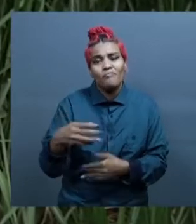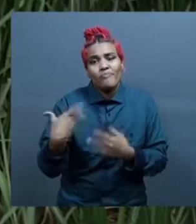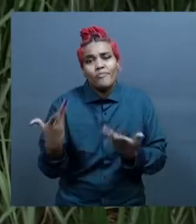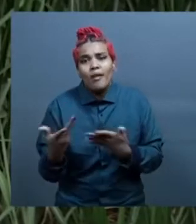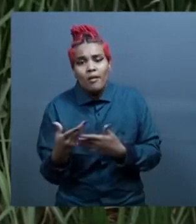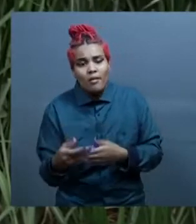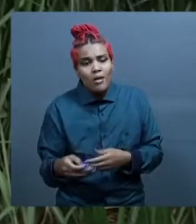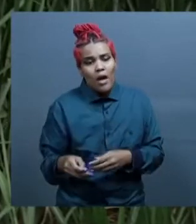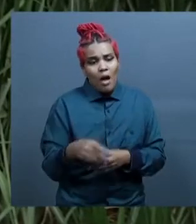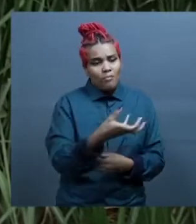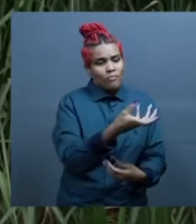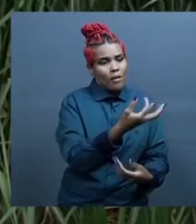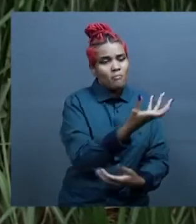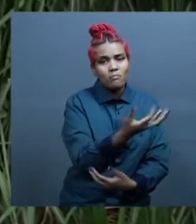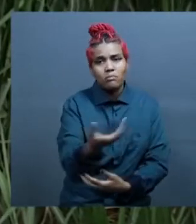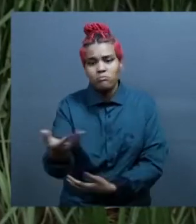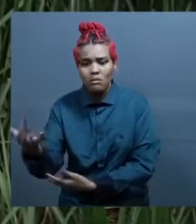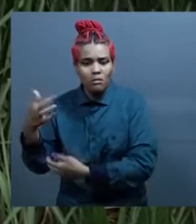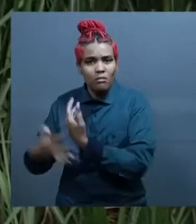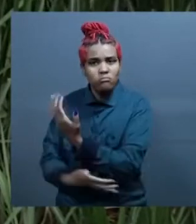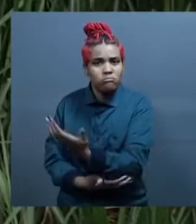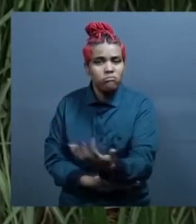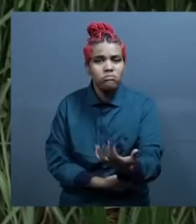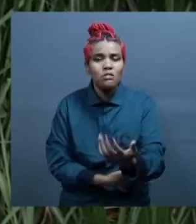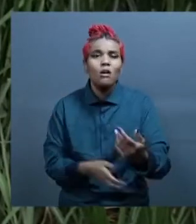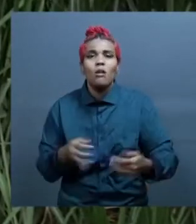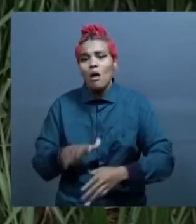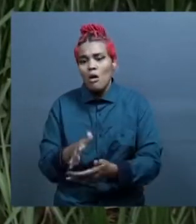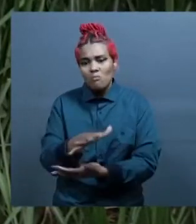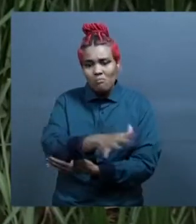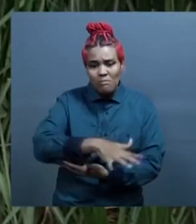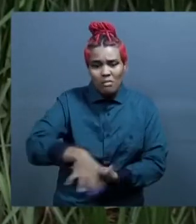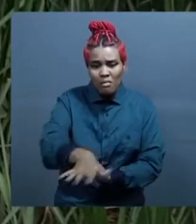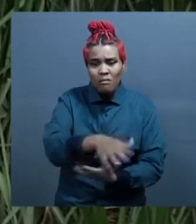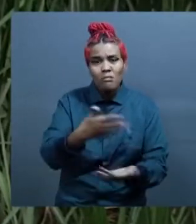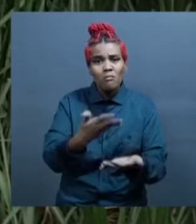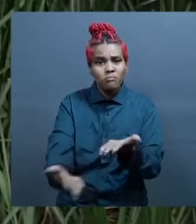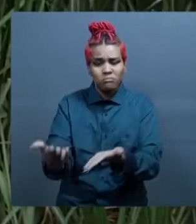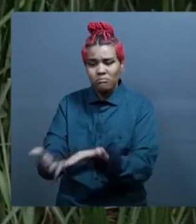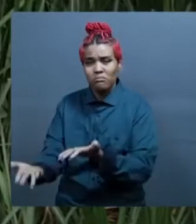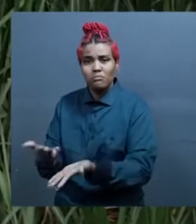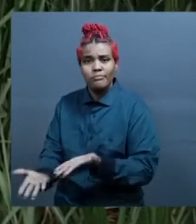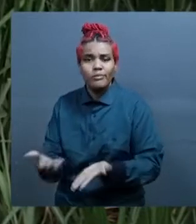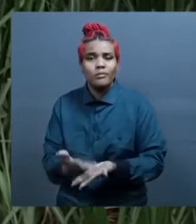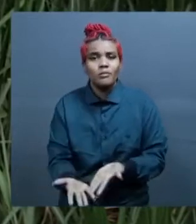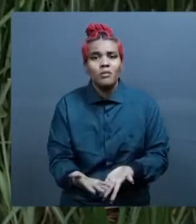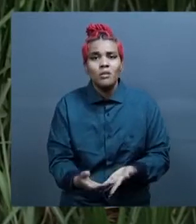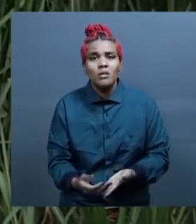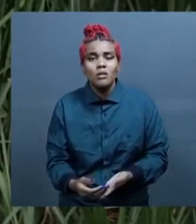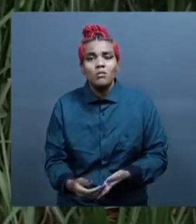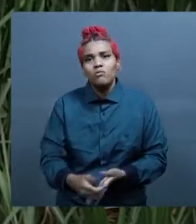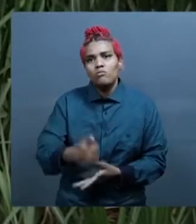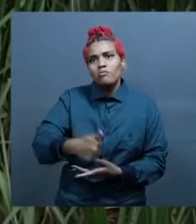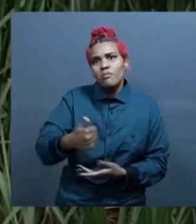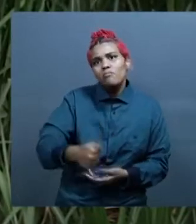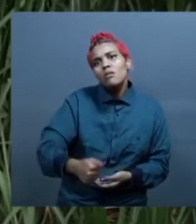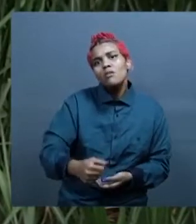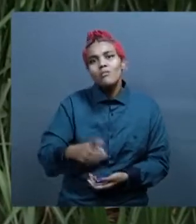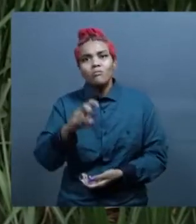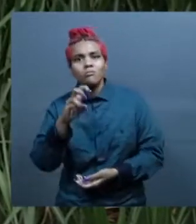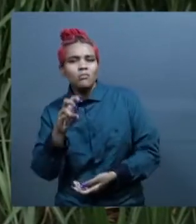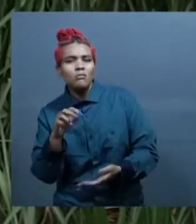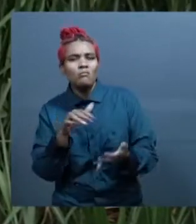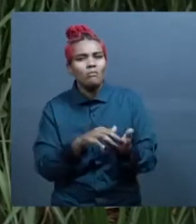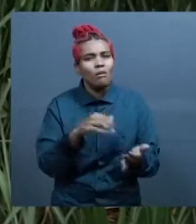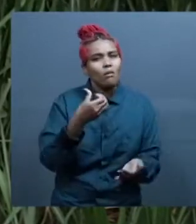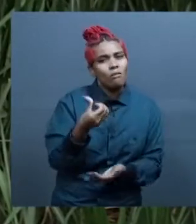naquela naquela área e nesse momento a gente tem alguns casos nos primeiros 56 anos redução pela metade dos teores